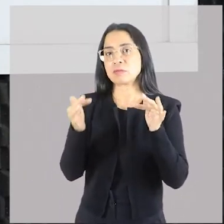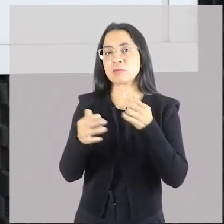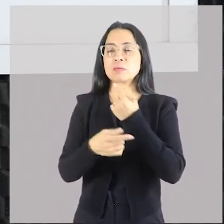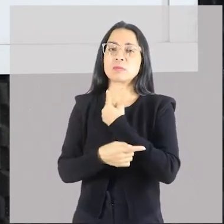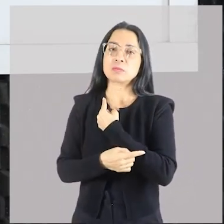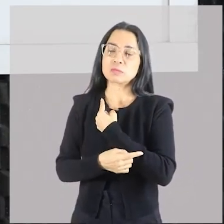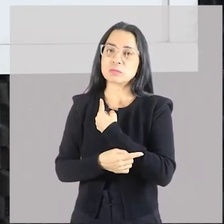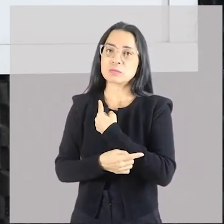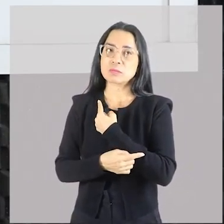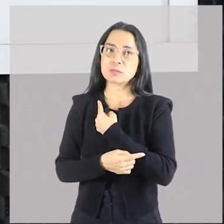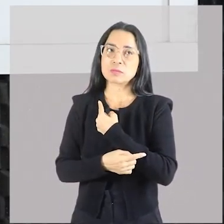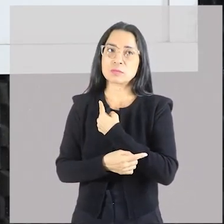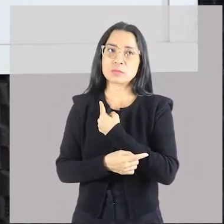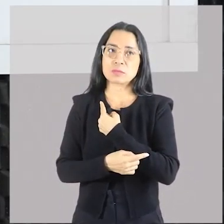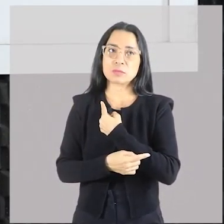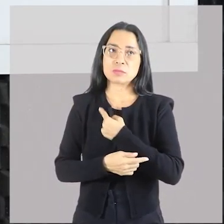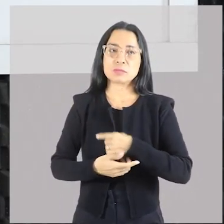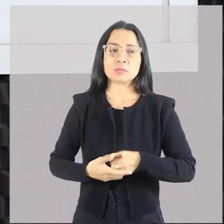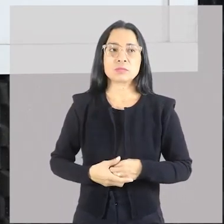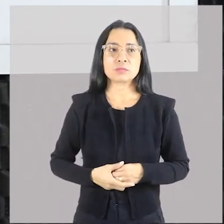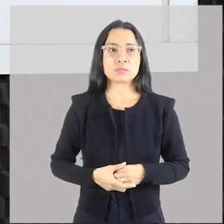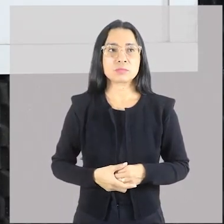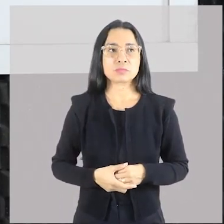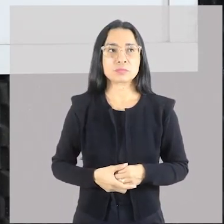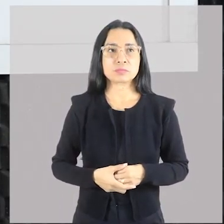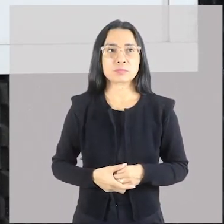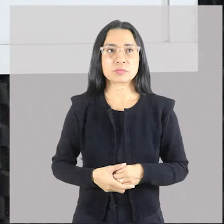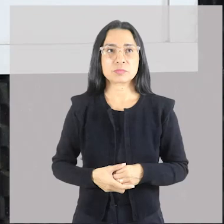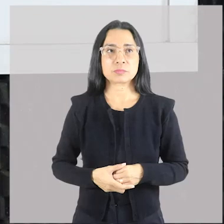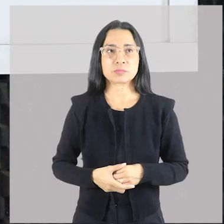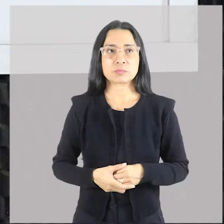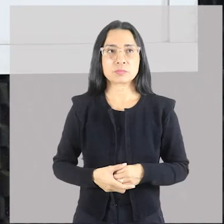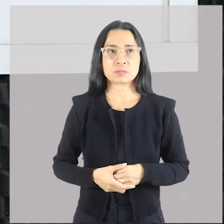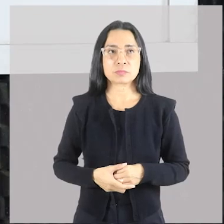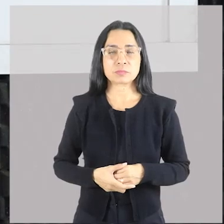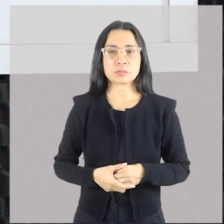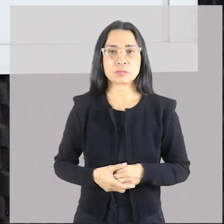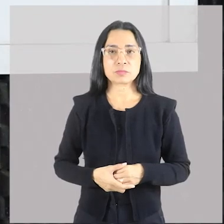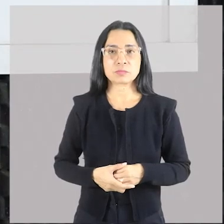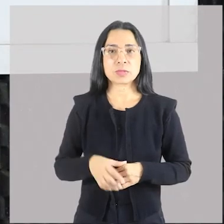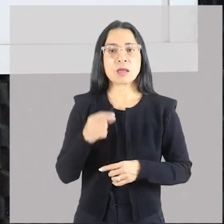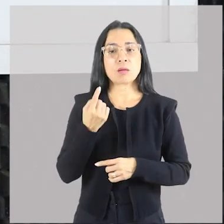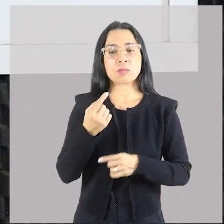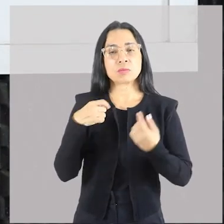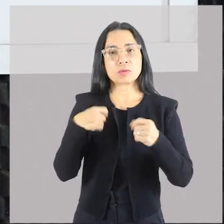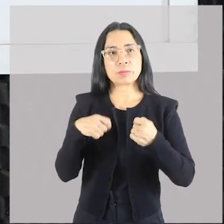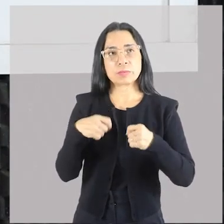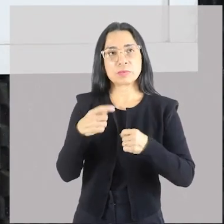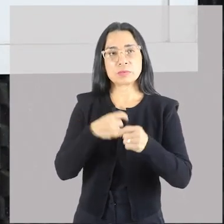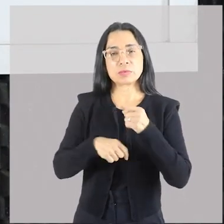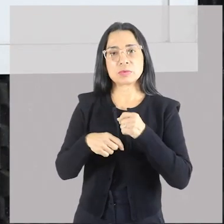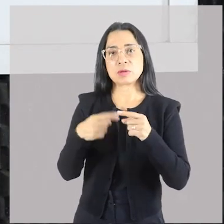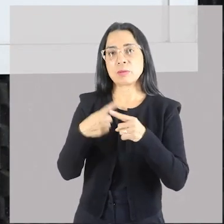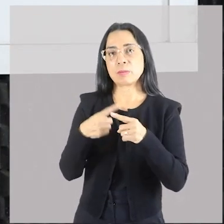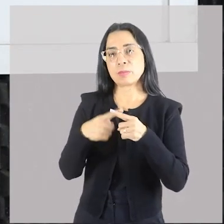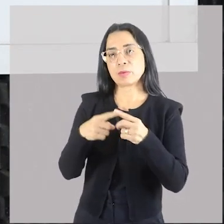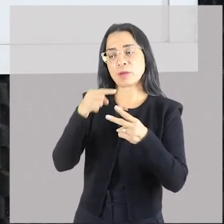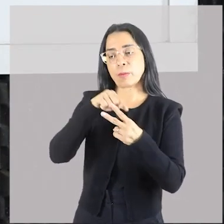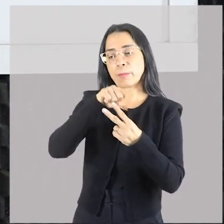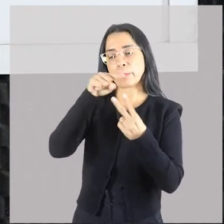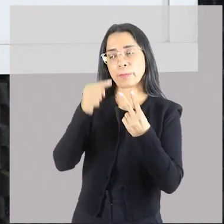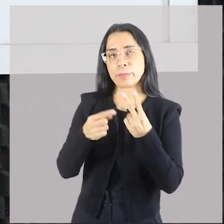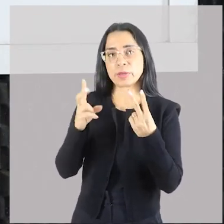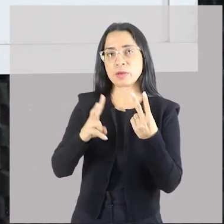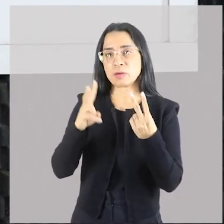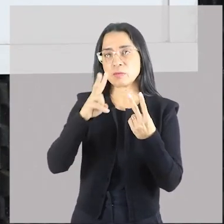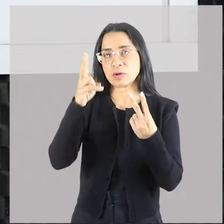π vezes o raio elevado ao quadrado. É a única medida que você precisa, já porque o π é um valor constante, né? É um